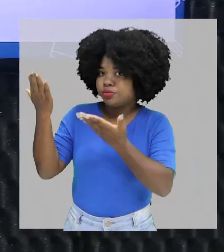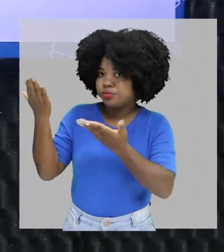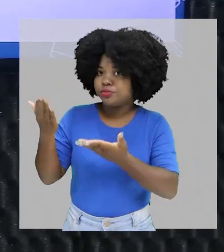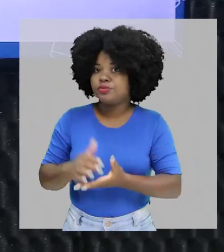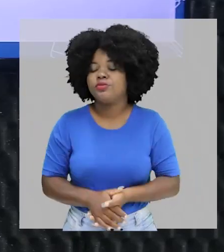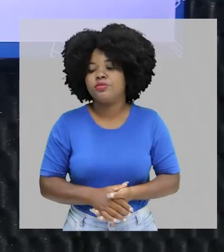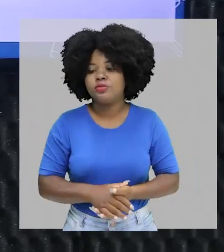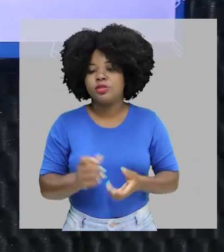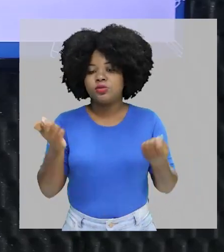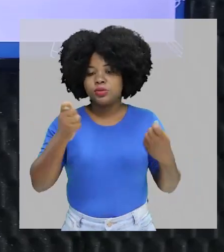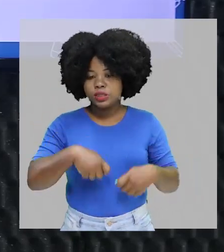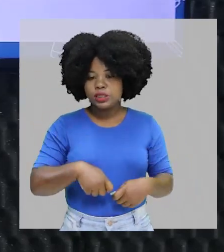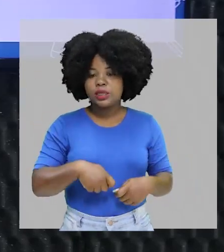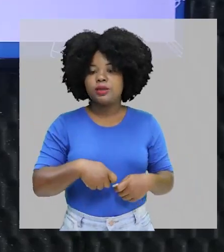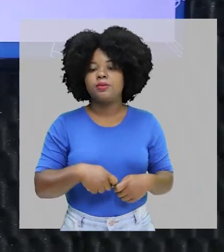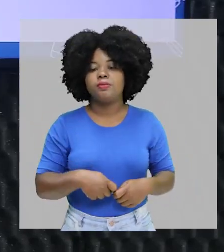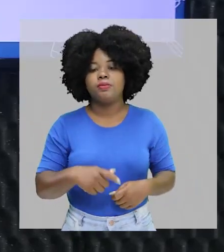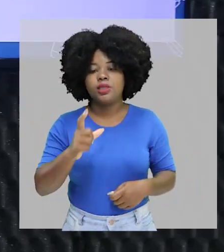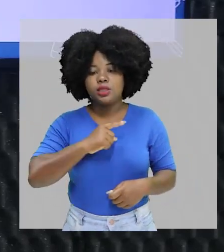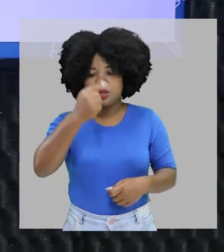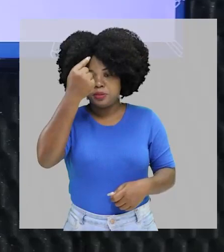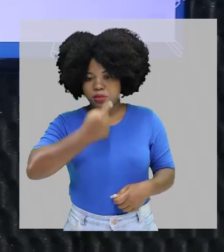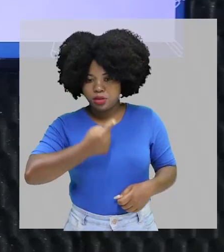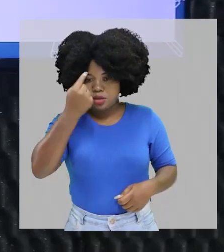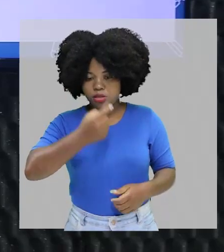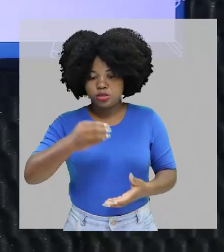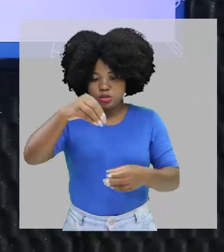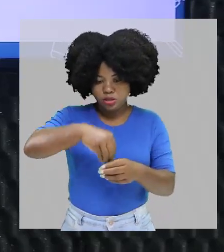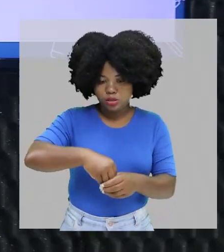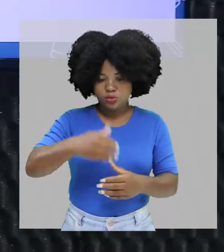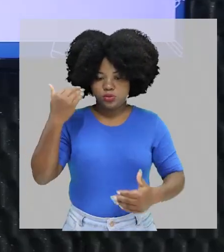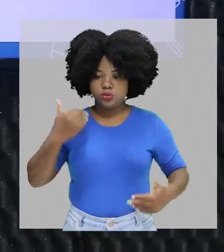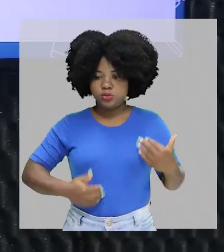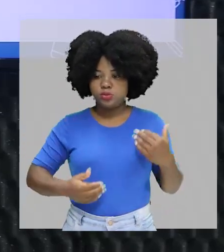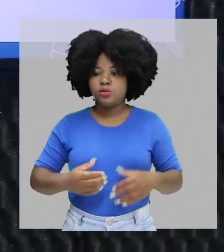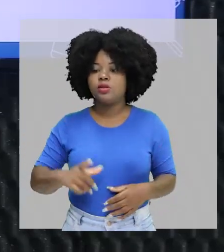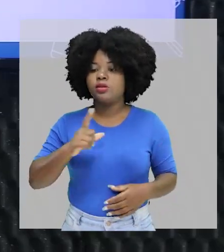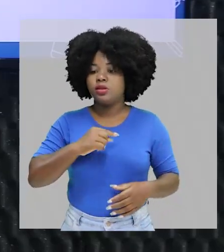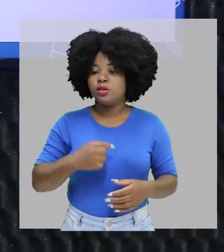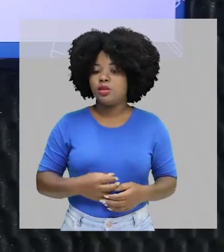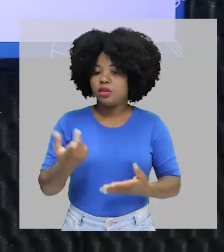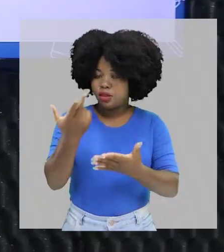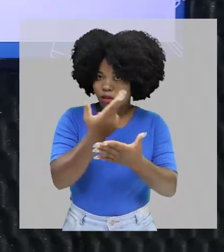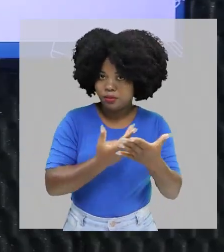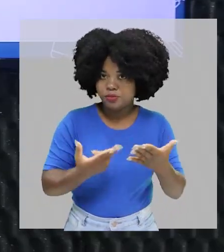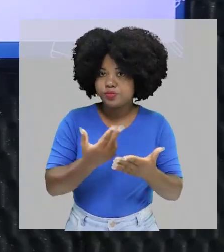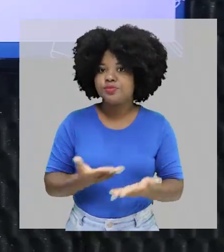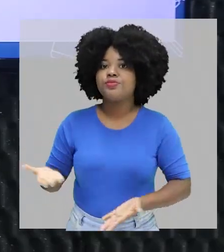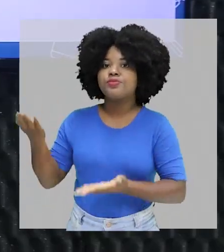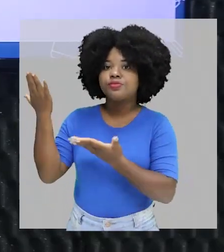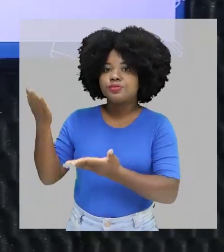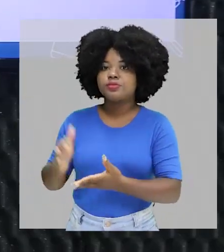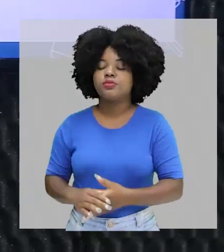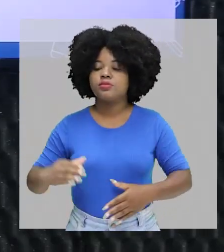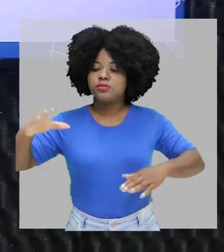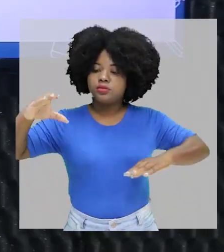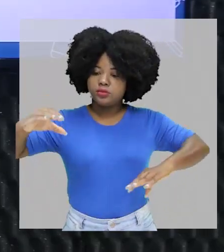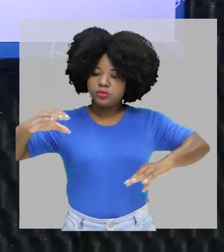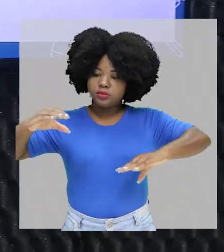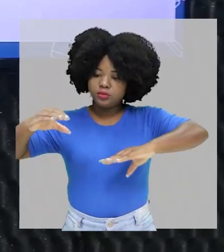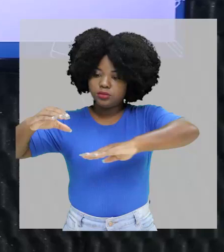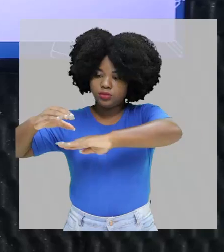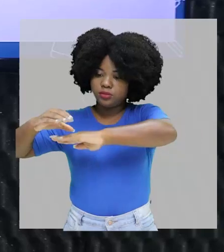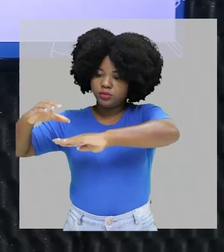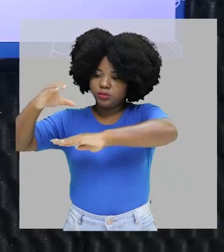daquele paciente. Então, ele vai estar emitindo radiação. O equipamento, como esse mostrado aqui na tela, ele vai